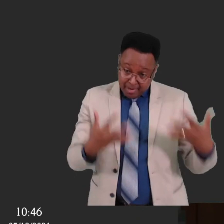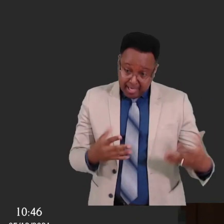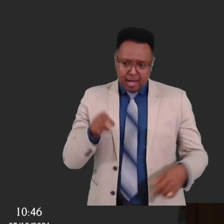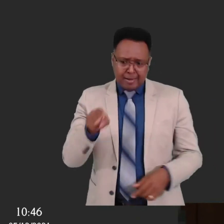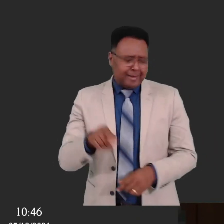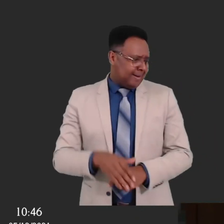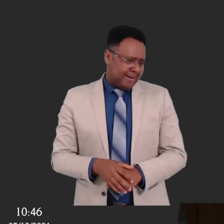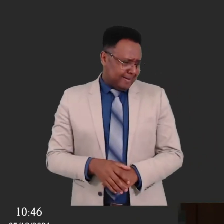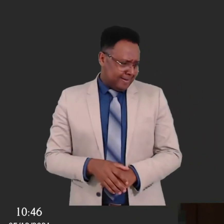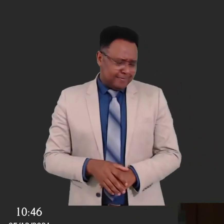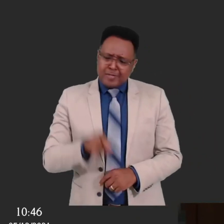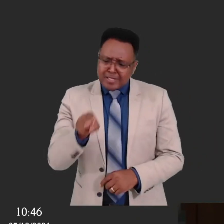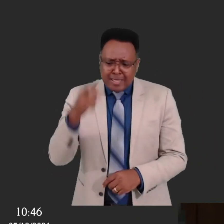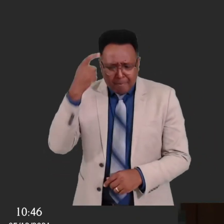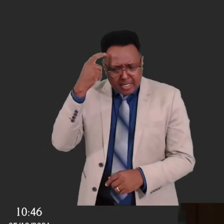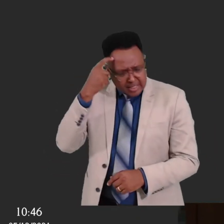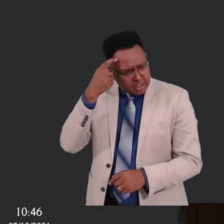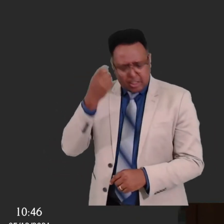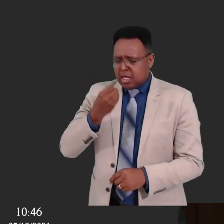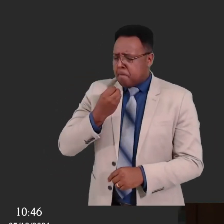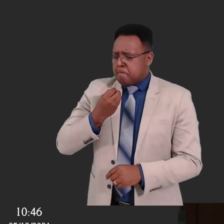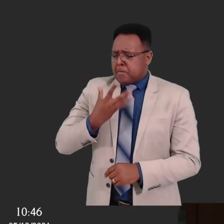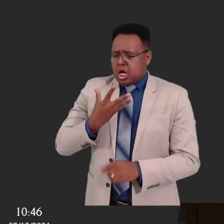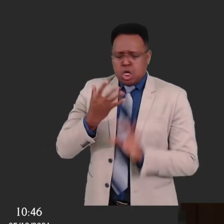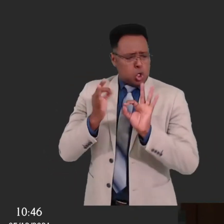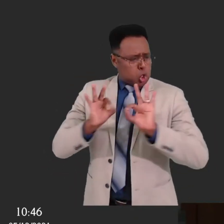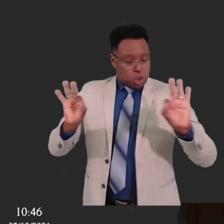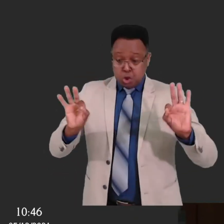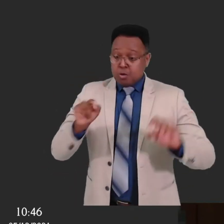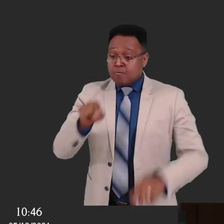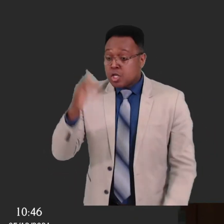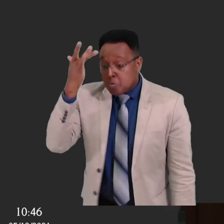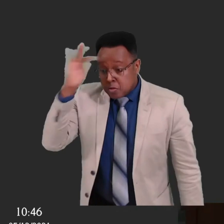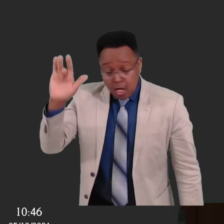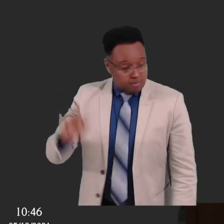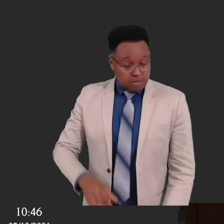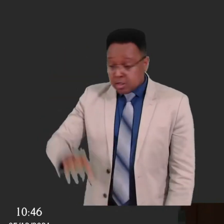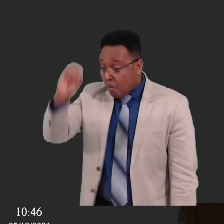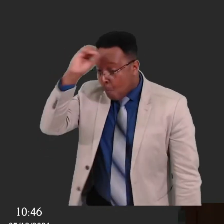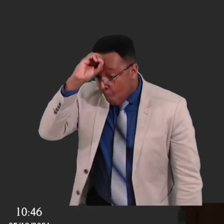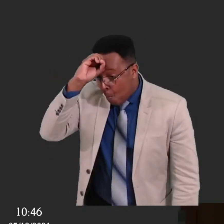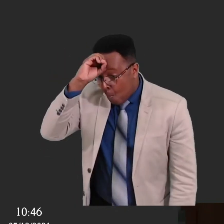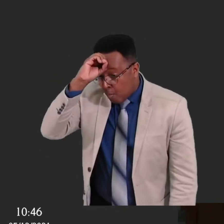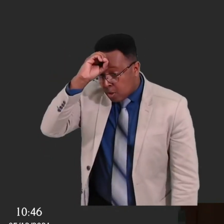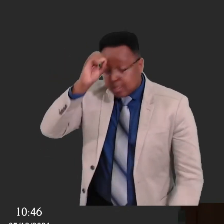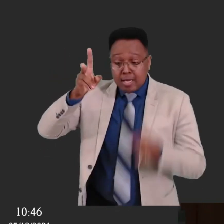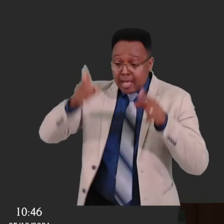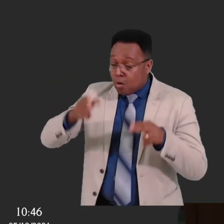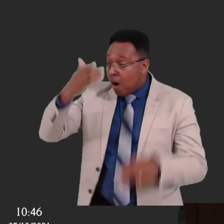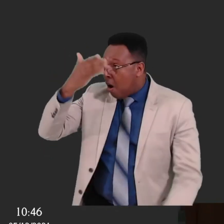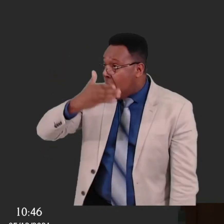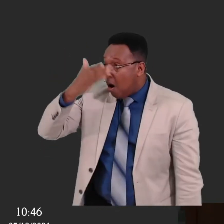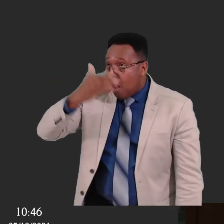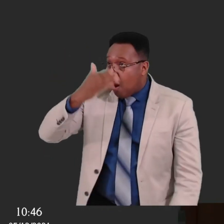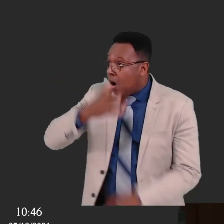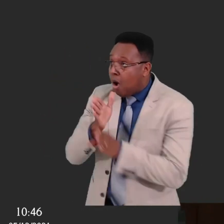pobre, miserável, cego e nu, e perdeste a graça. E ele não